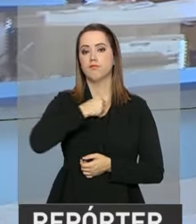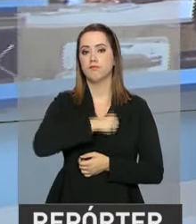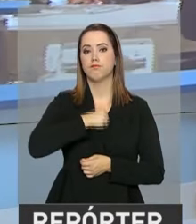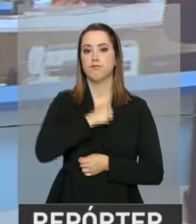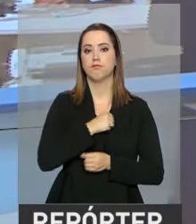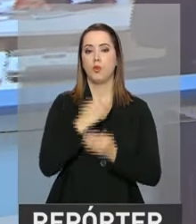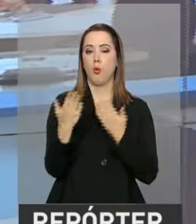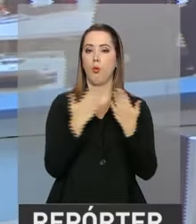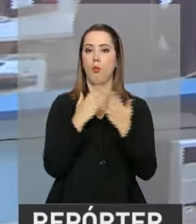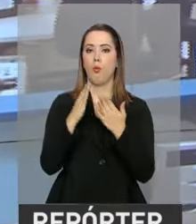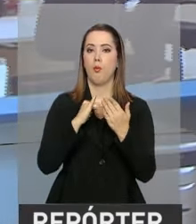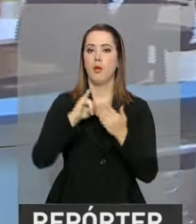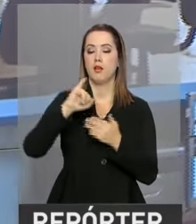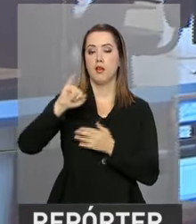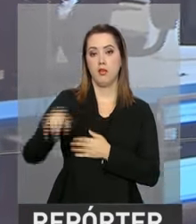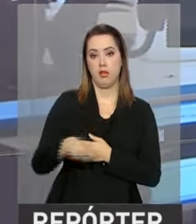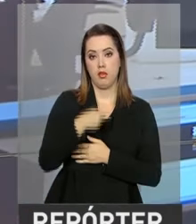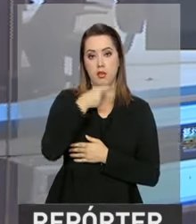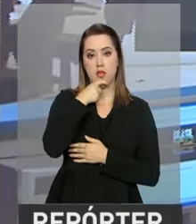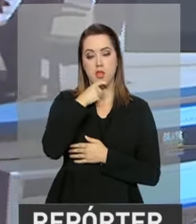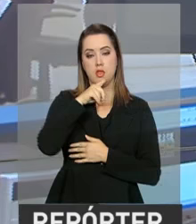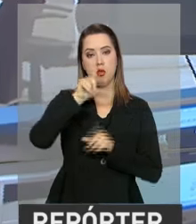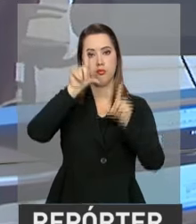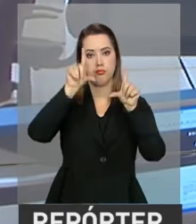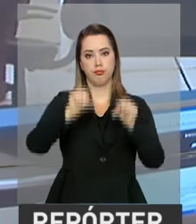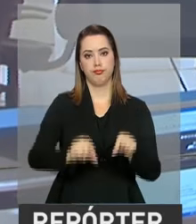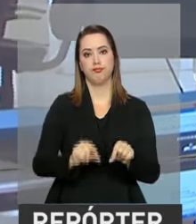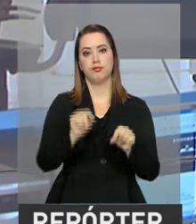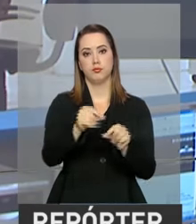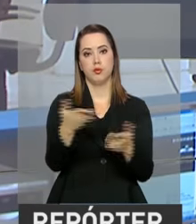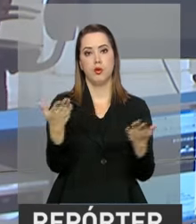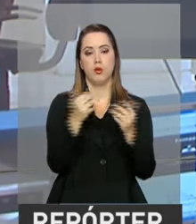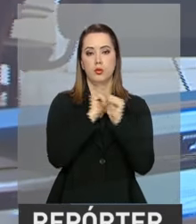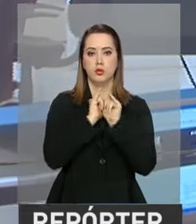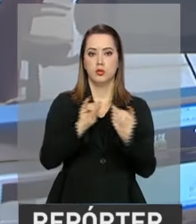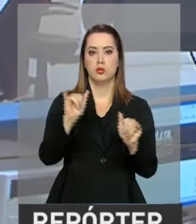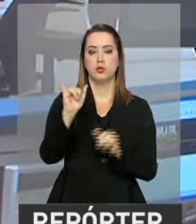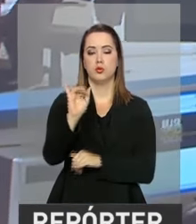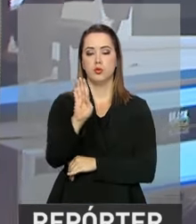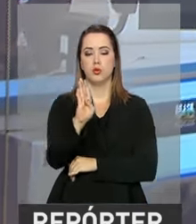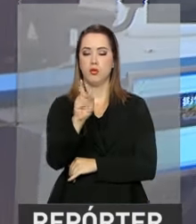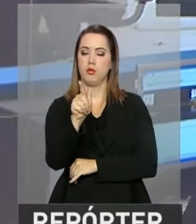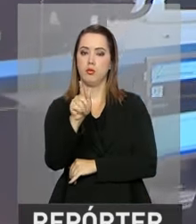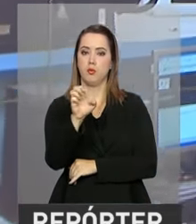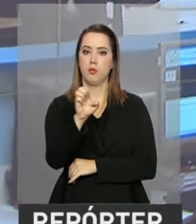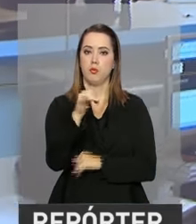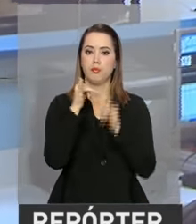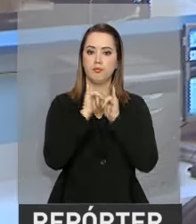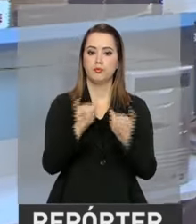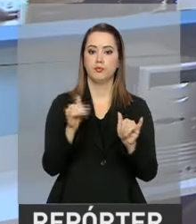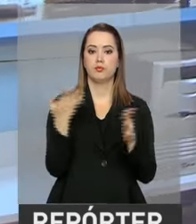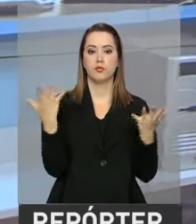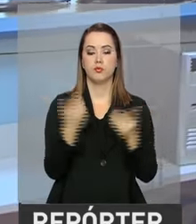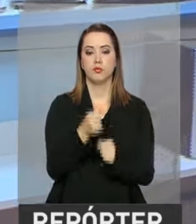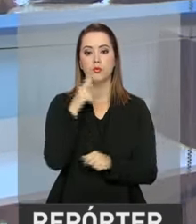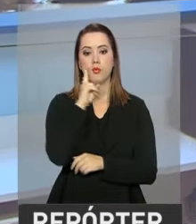queda em relação a julho. Os números foram divulgados hoje pelo IBGE. Vamos ver aqui no telão, então?